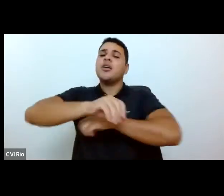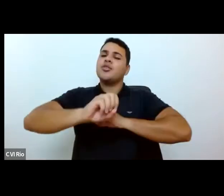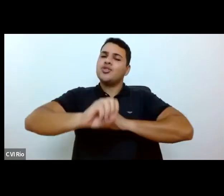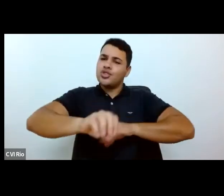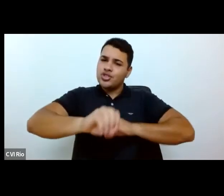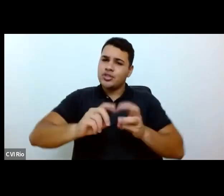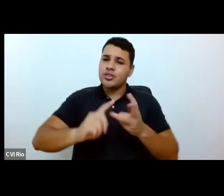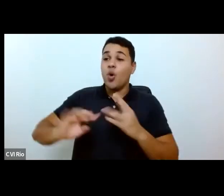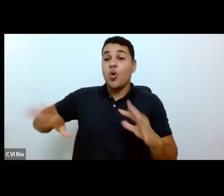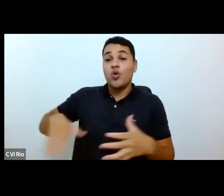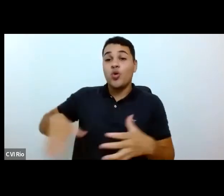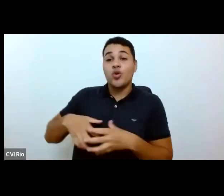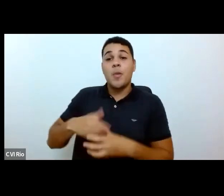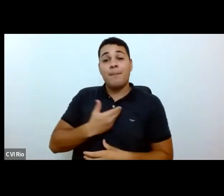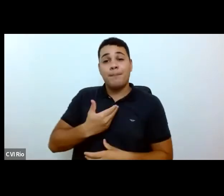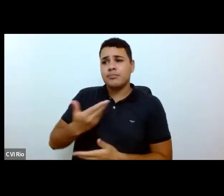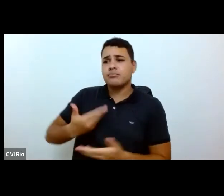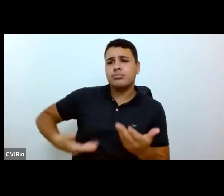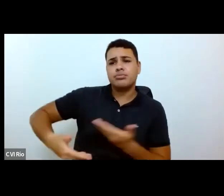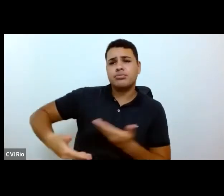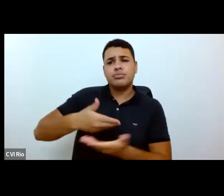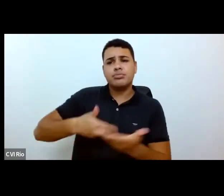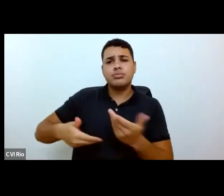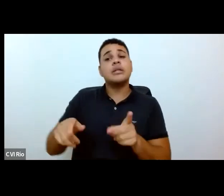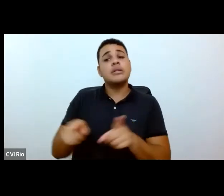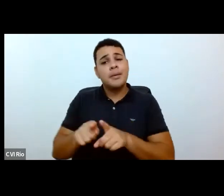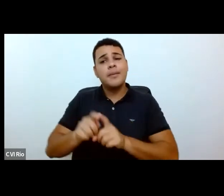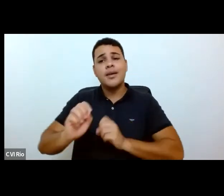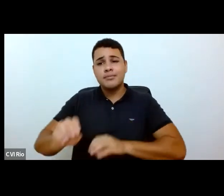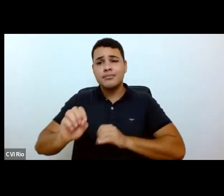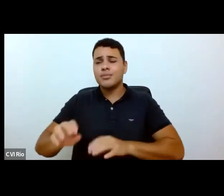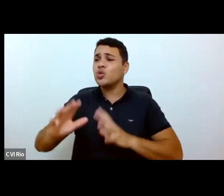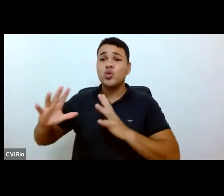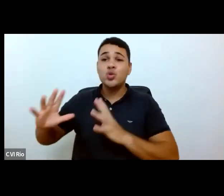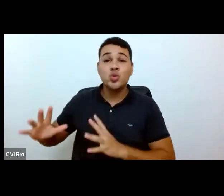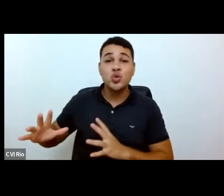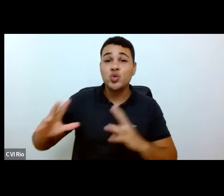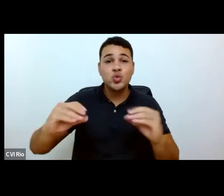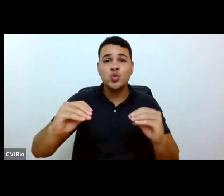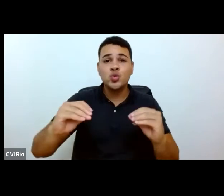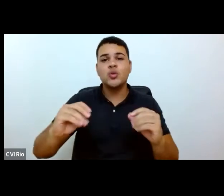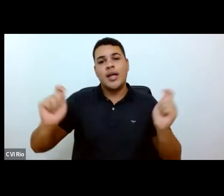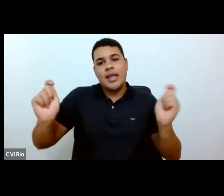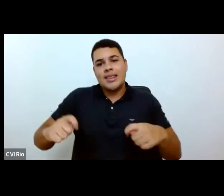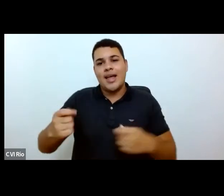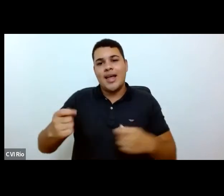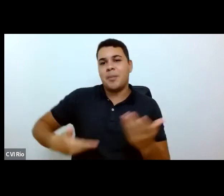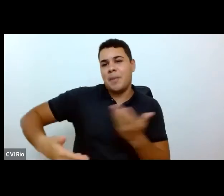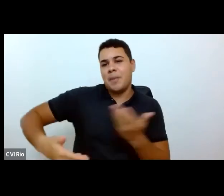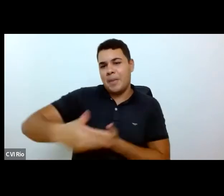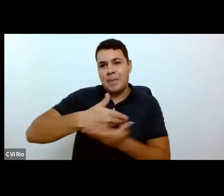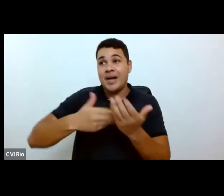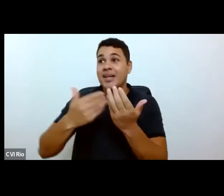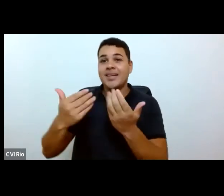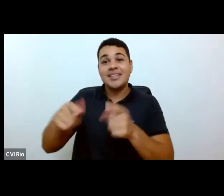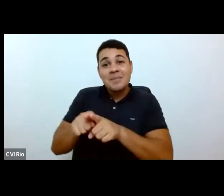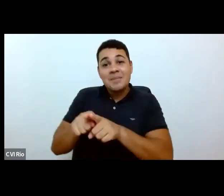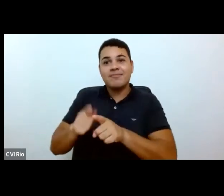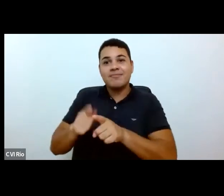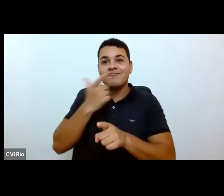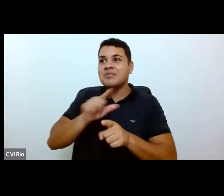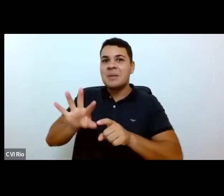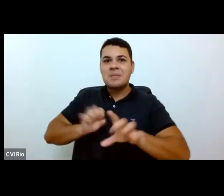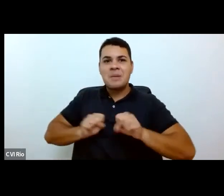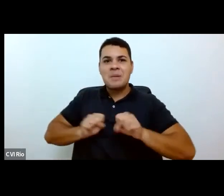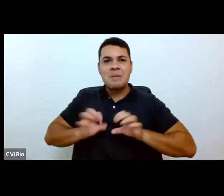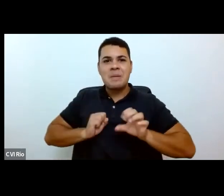amigos, né, os círculos de amizade que a gente constrói, tudo isso a gente pode estar trocando processos educativos.